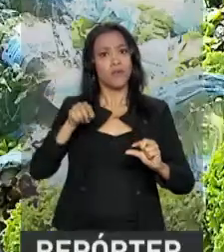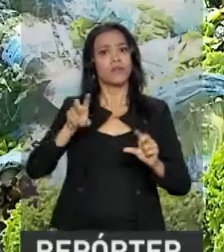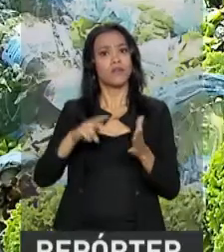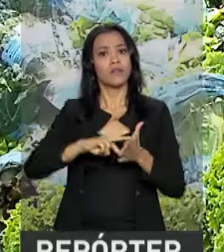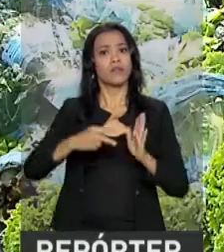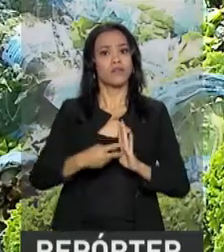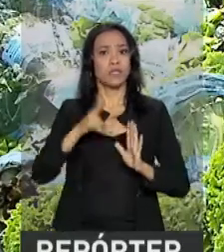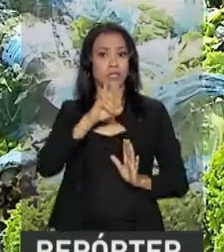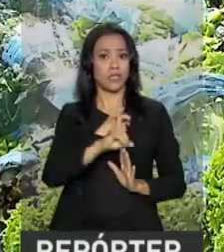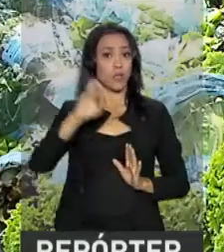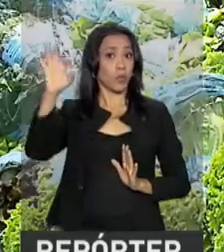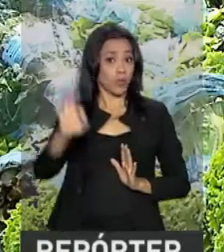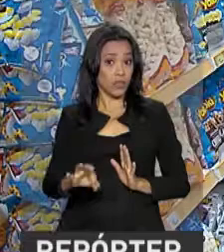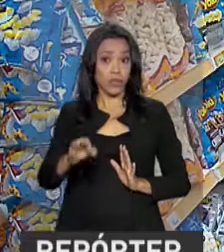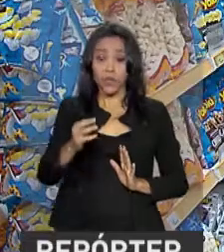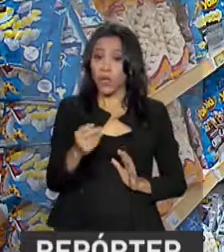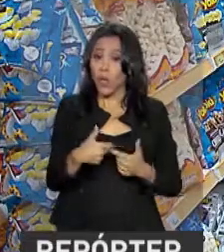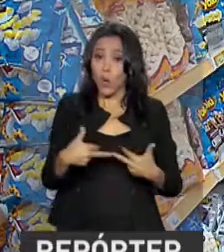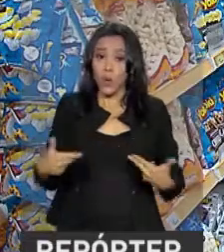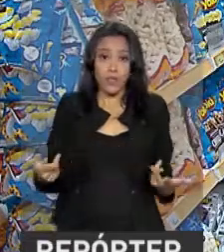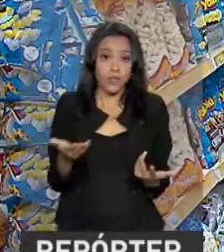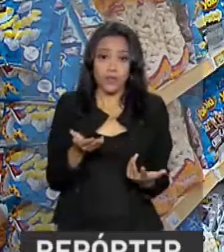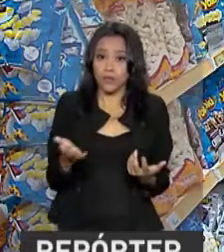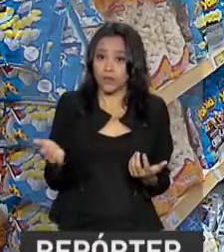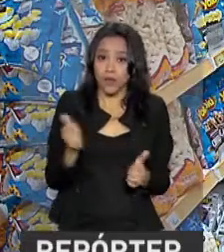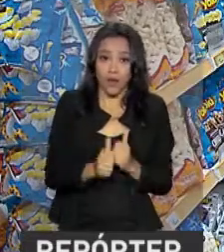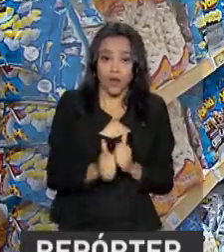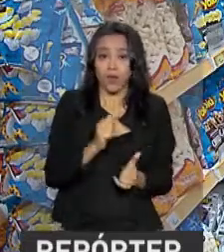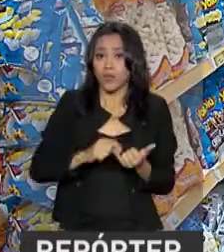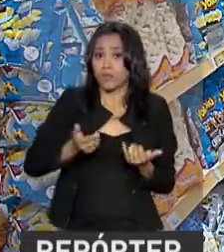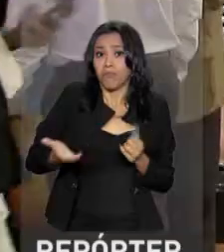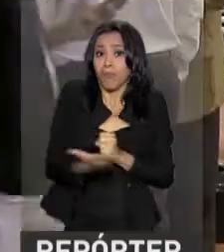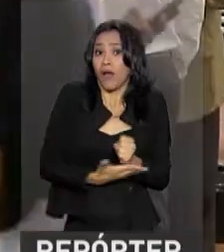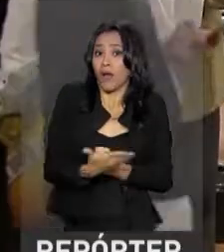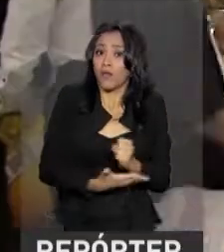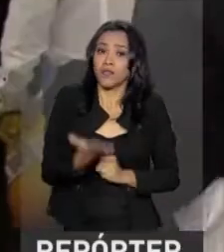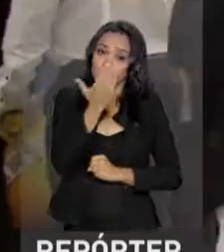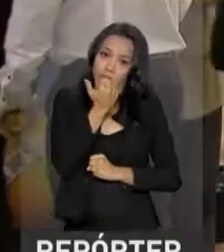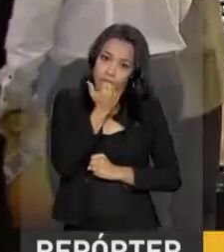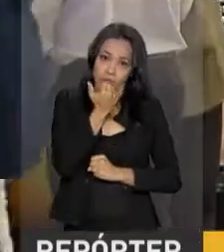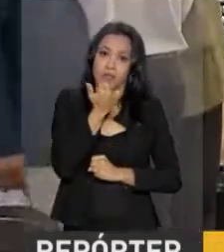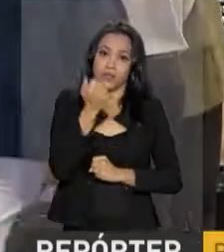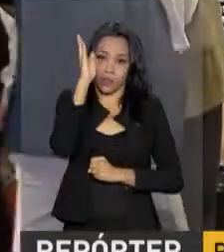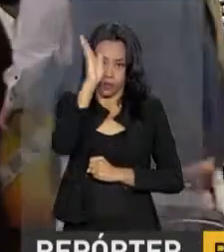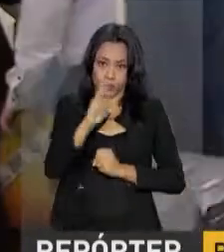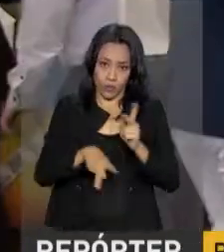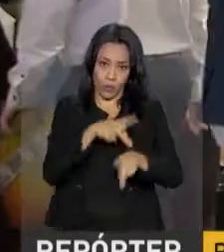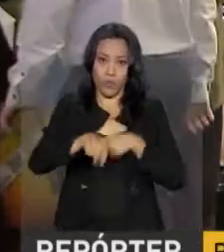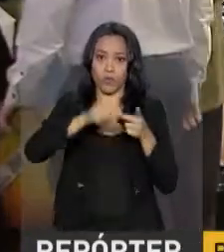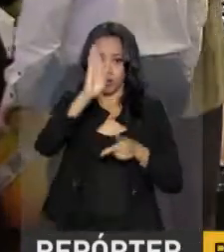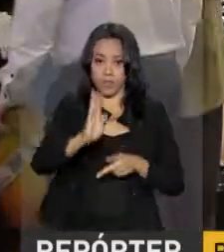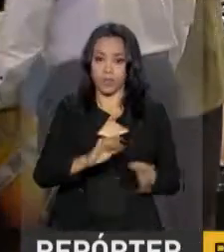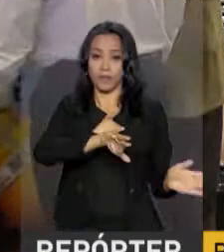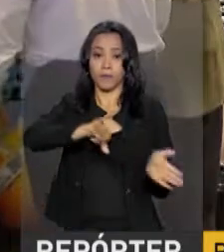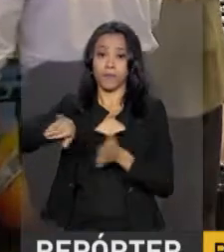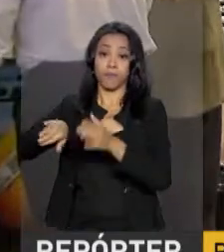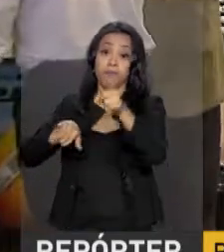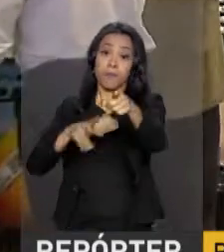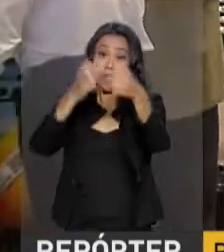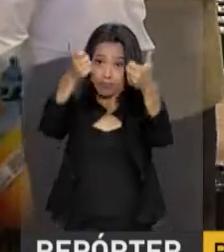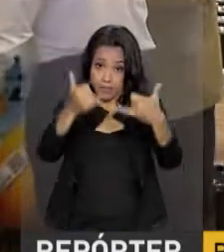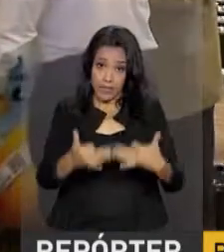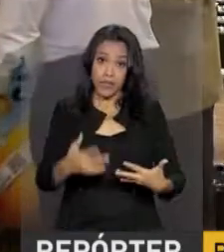produtos básicos da alimentação dos brasileiros o otimismo é compartilhado por empresários e investidores